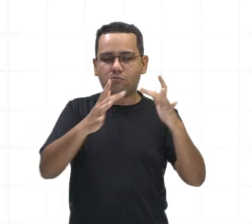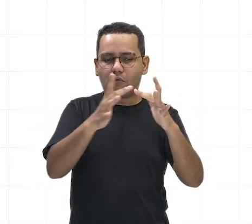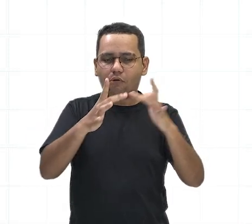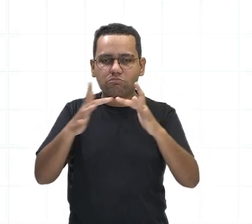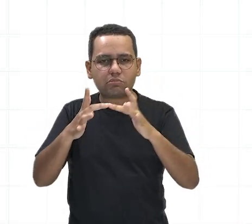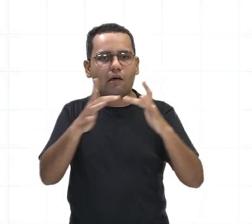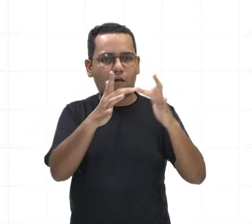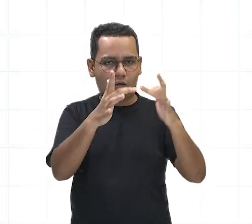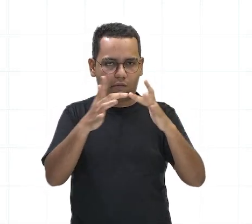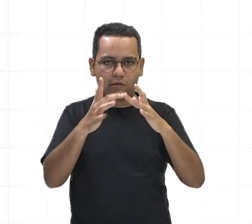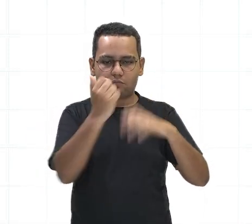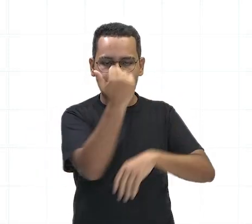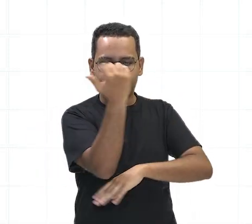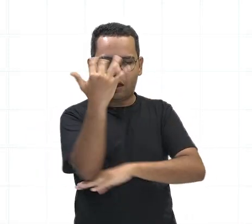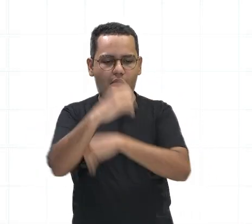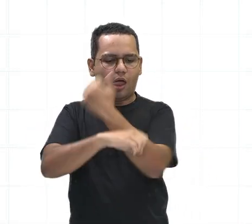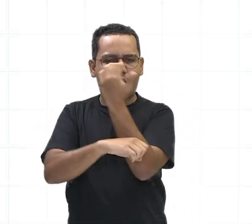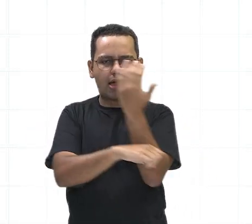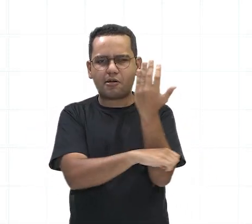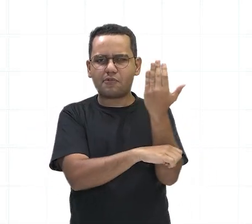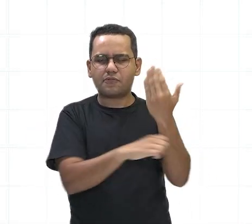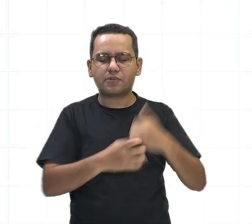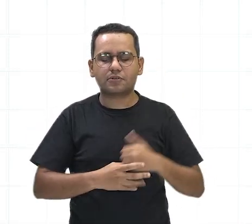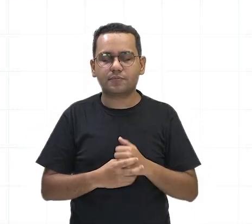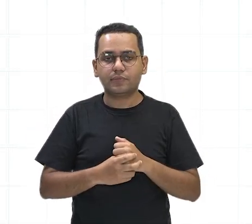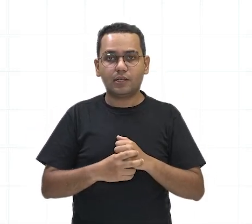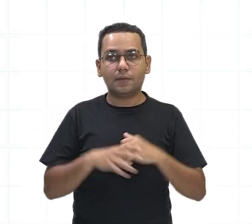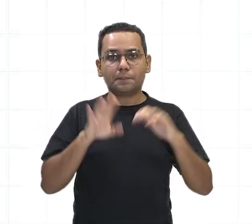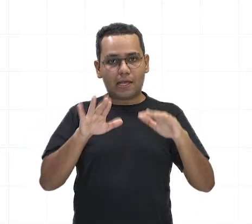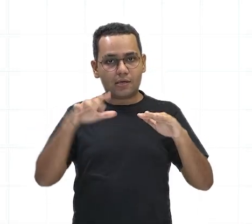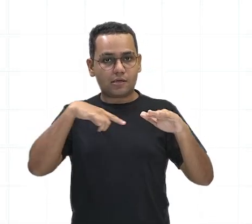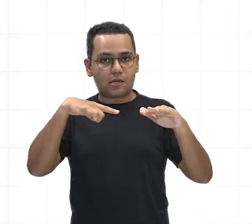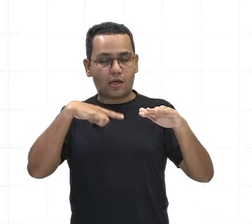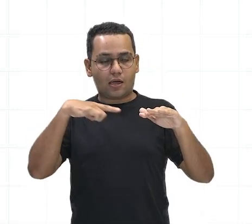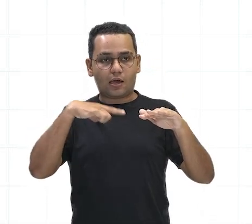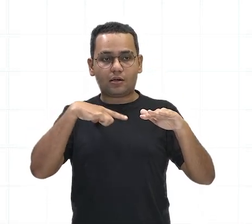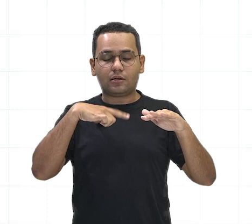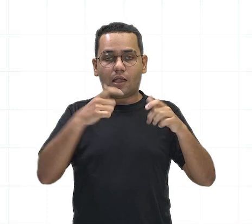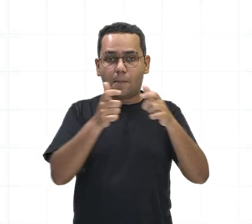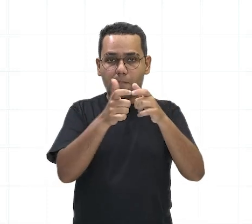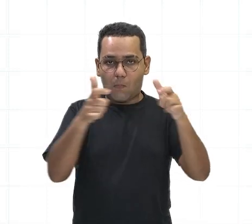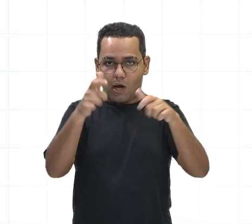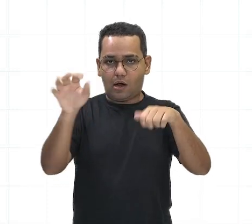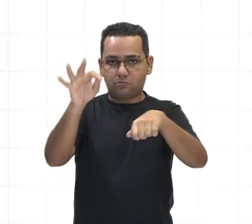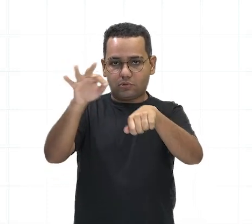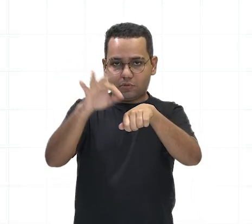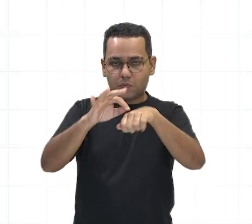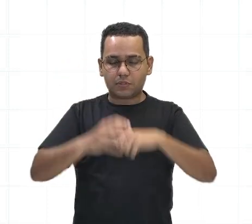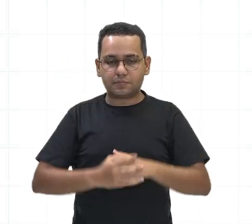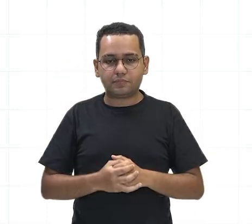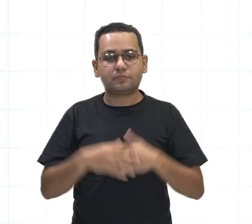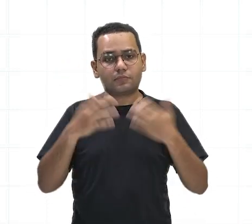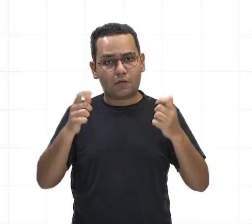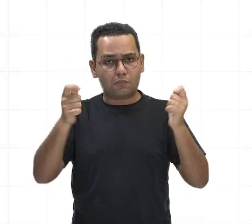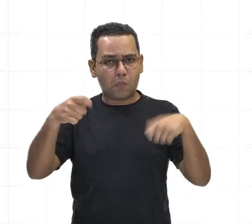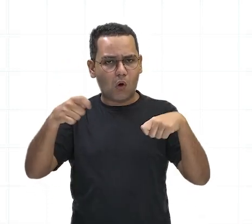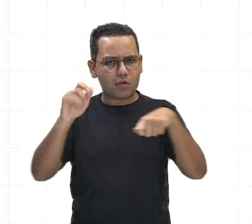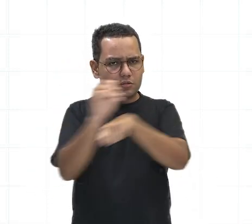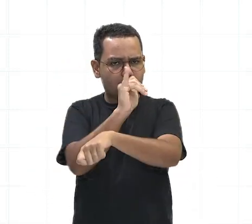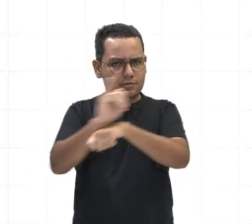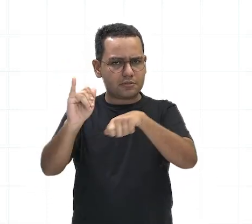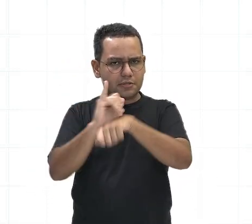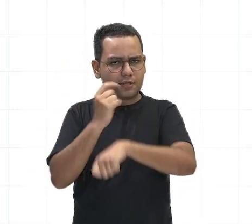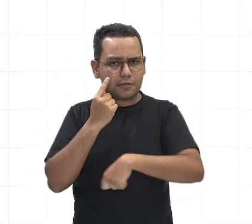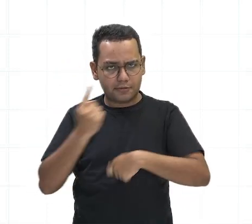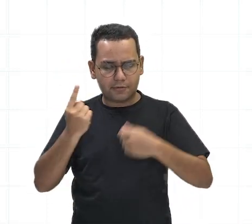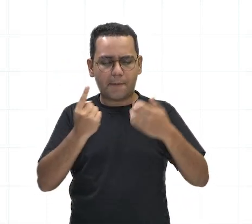comum a malária. Então, essas formas de proteção você pode colocar ali na janela, nas portas da sua casa,